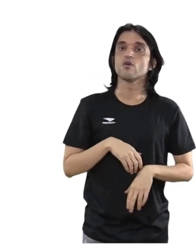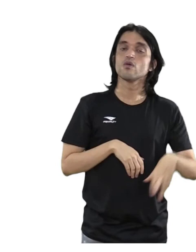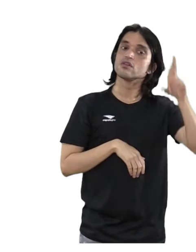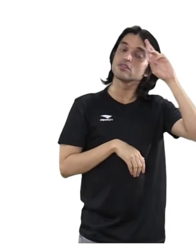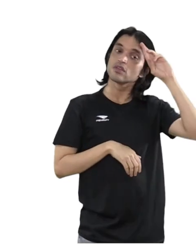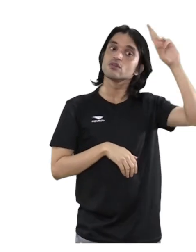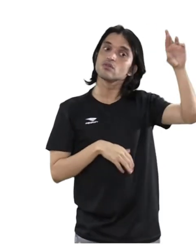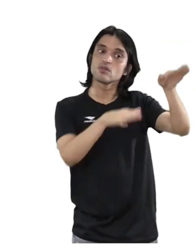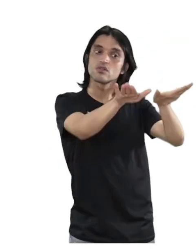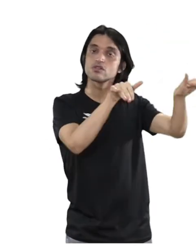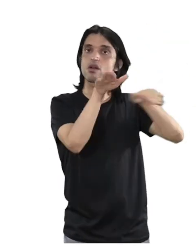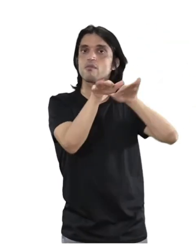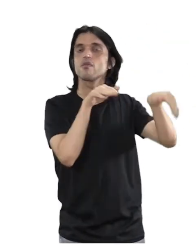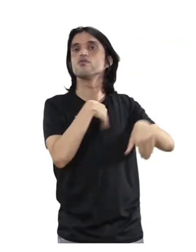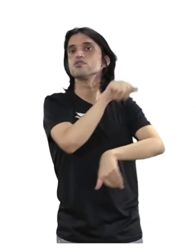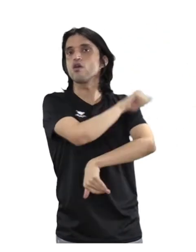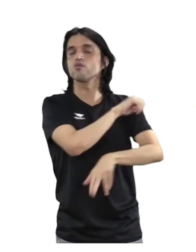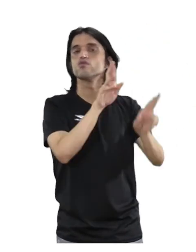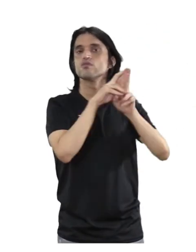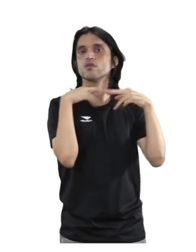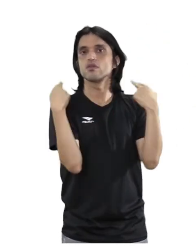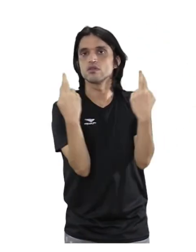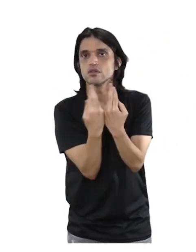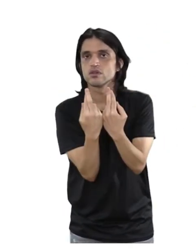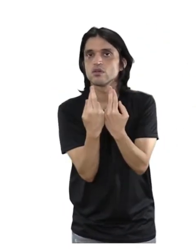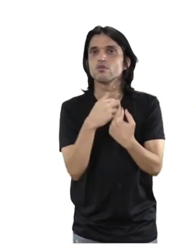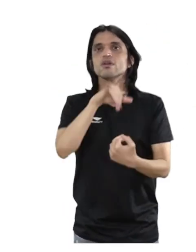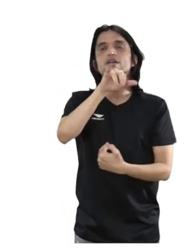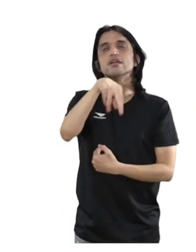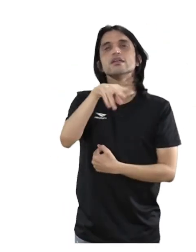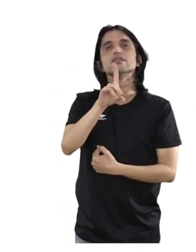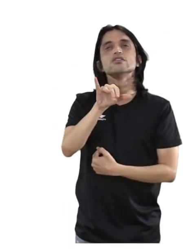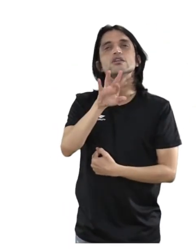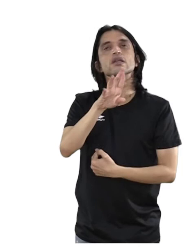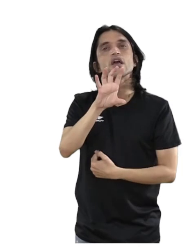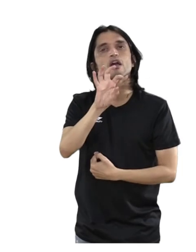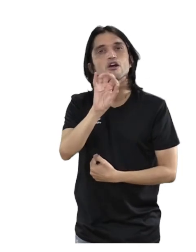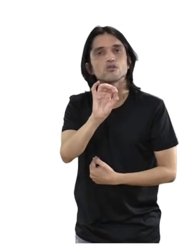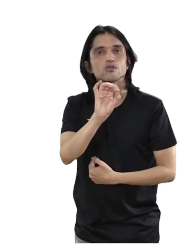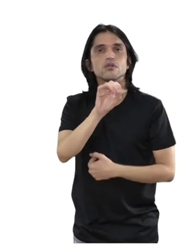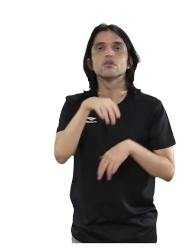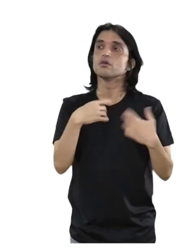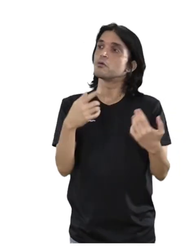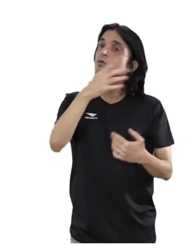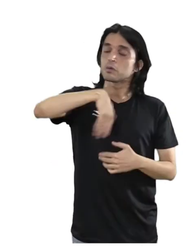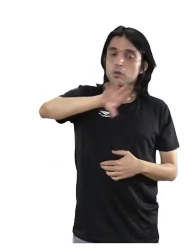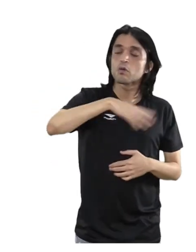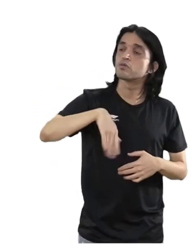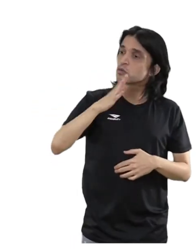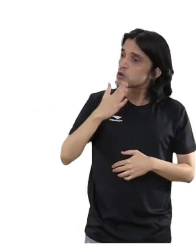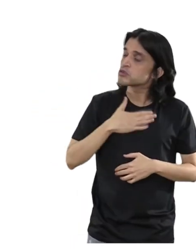reunião. Transitivo indireto. Todos gostaram da apresentação do diretor. Gostaram de quê?